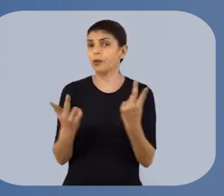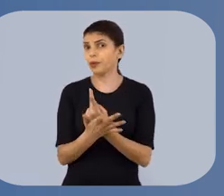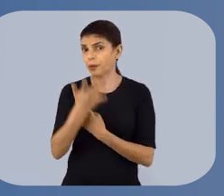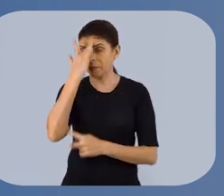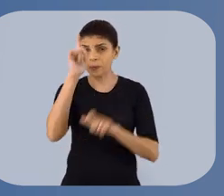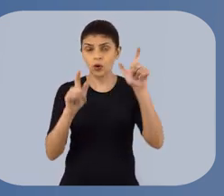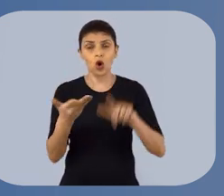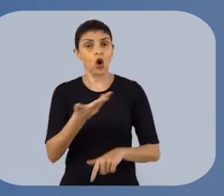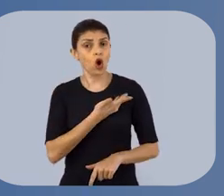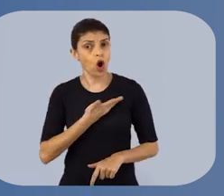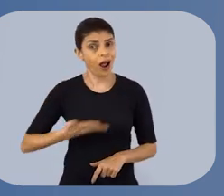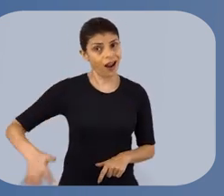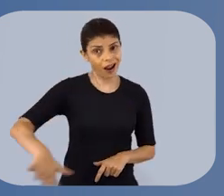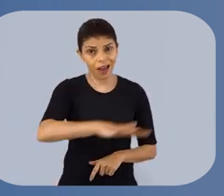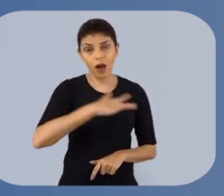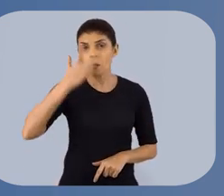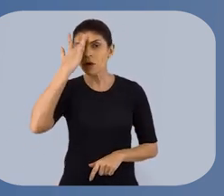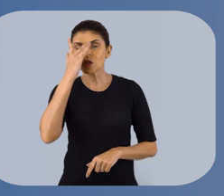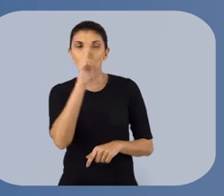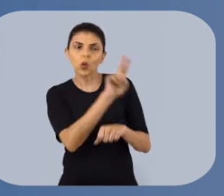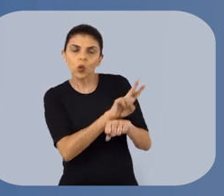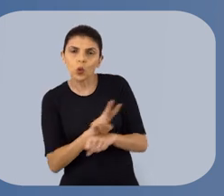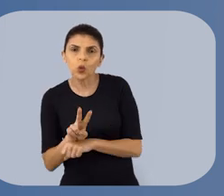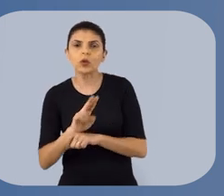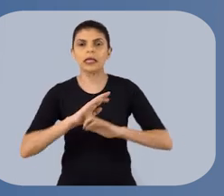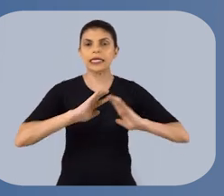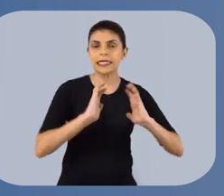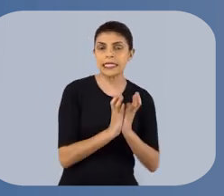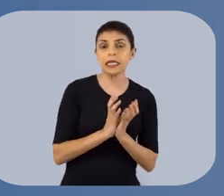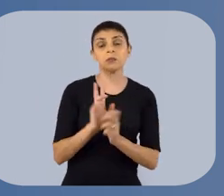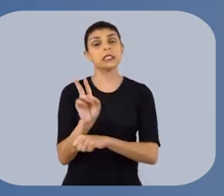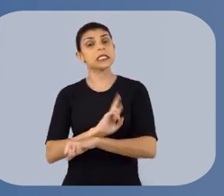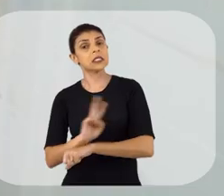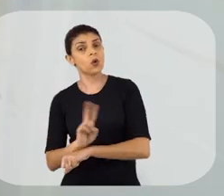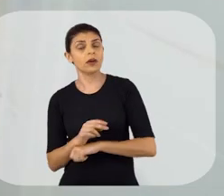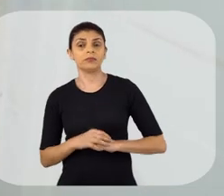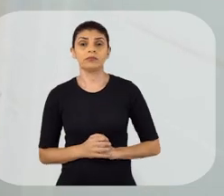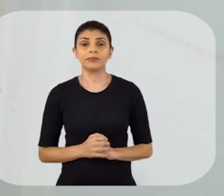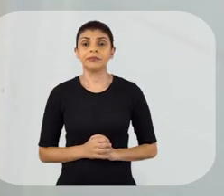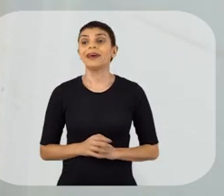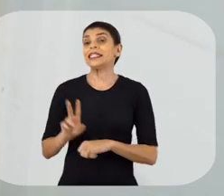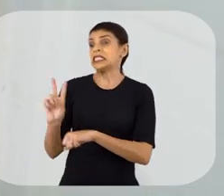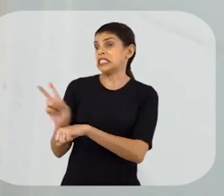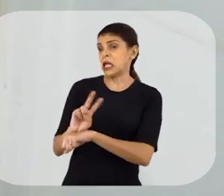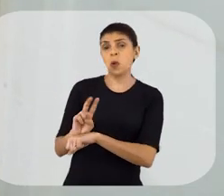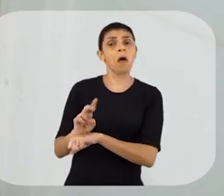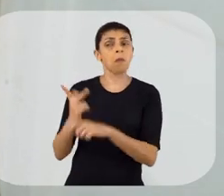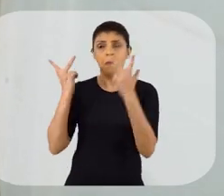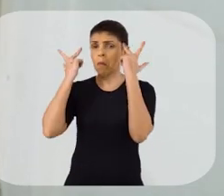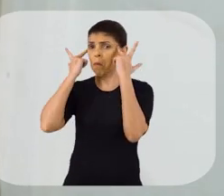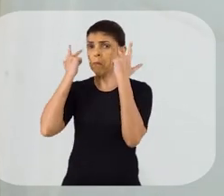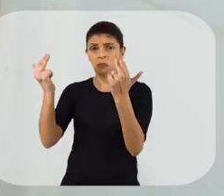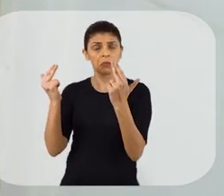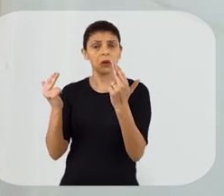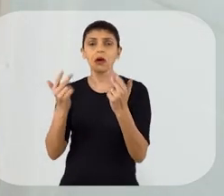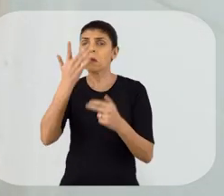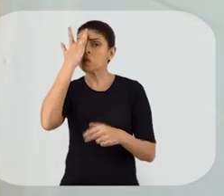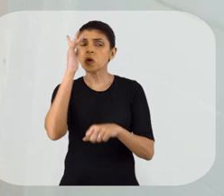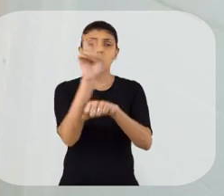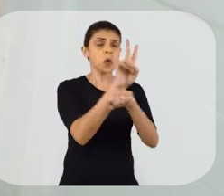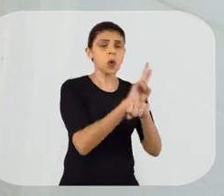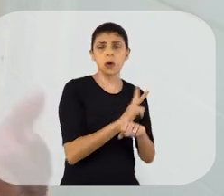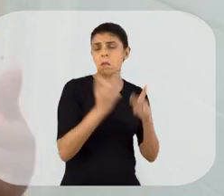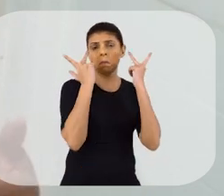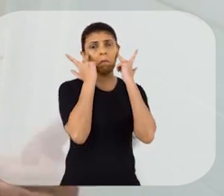colegas, quer seja pela equipe que cuida de vocês, quer seja pela segurança? Pela segurança não, pela equipe que cuida da gente